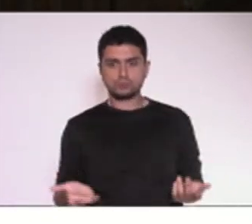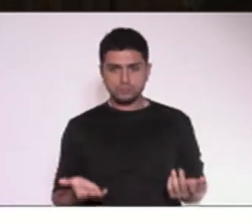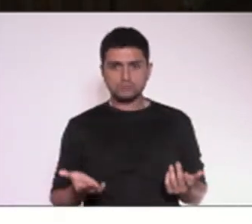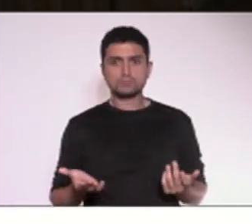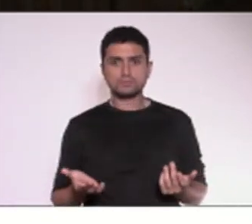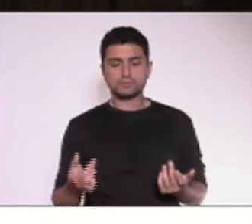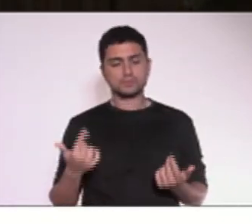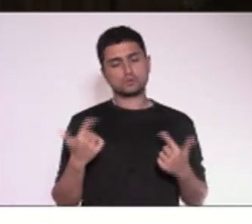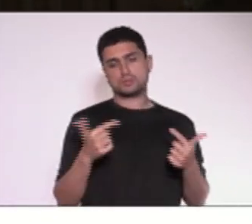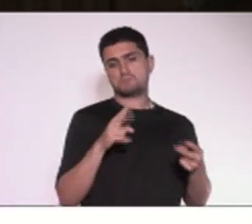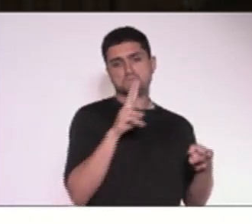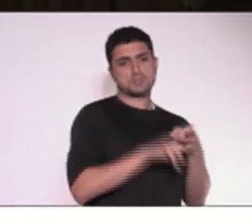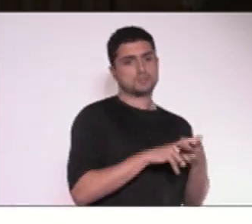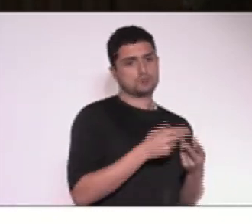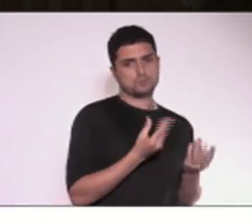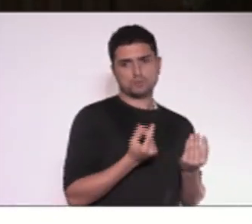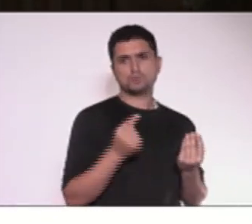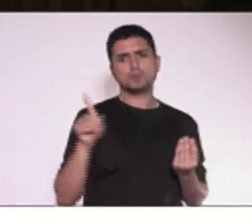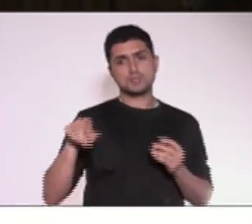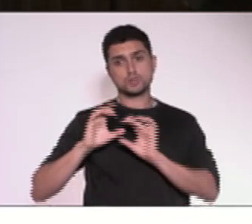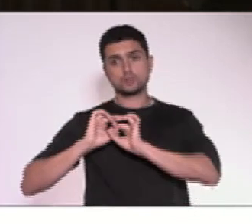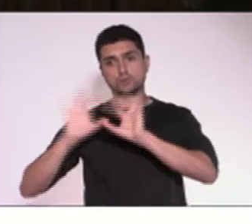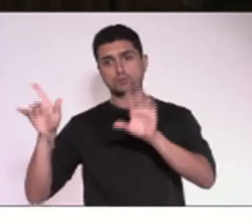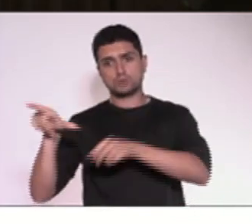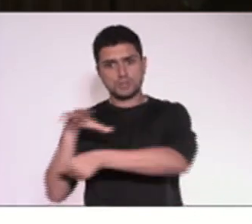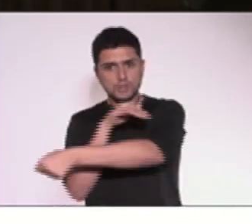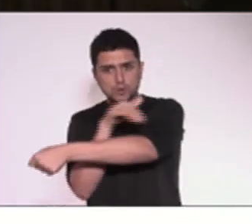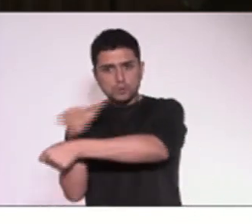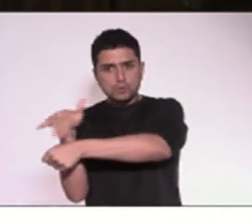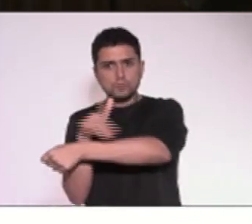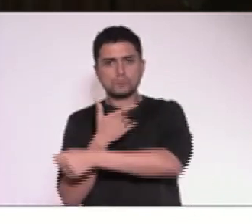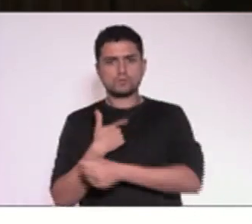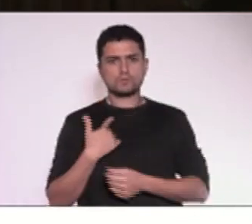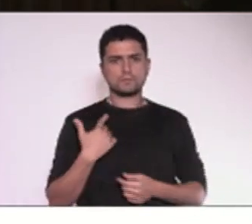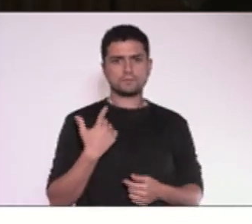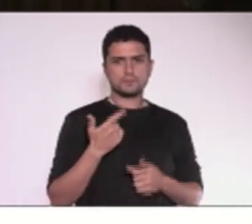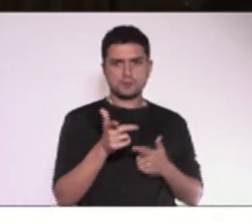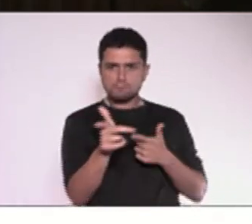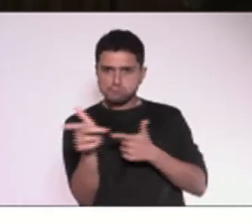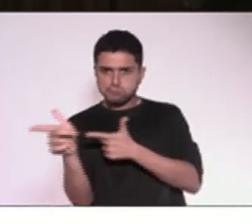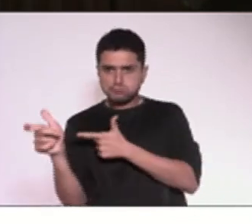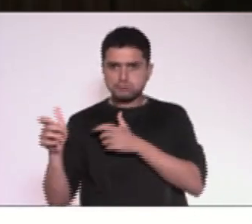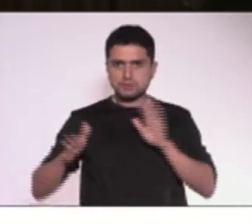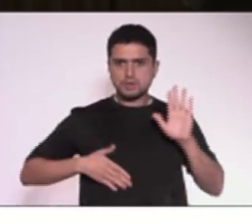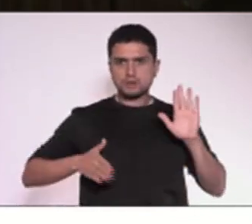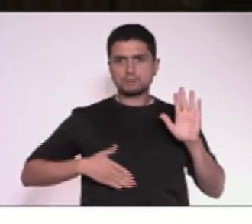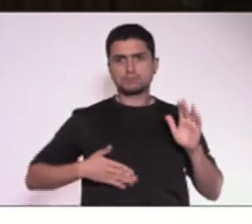cujas premissas são completamente infundadas.